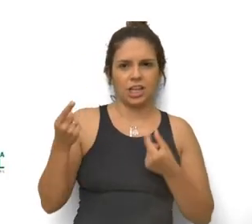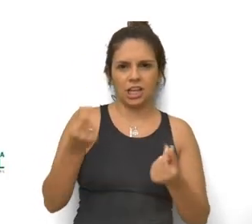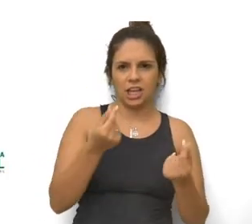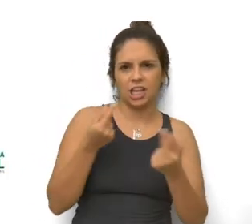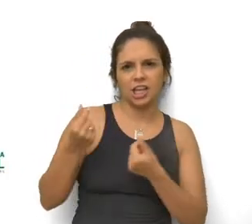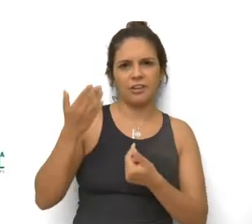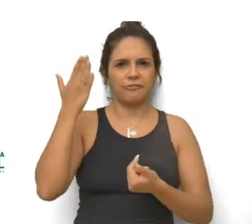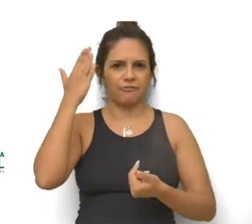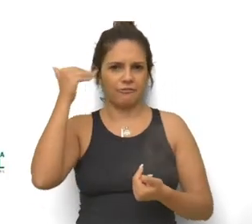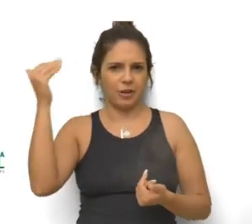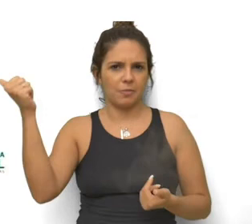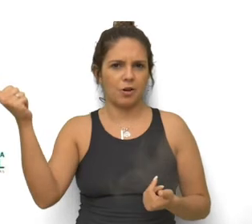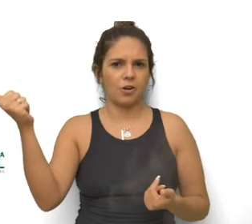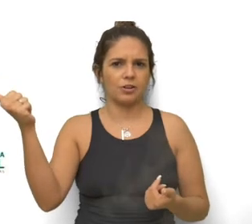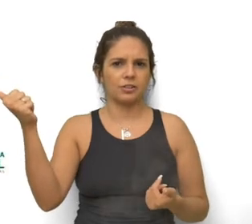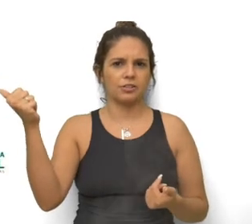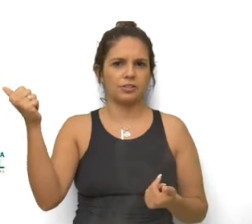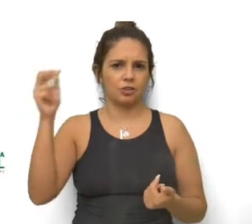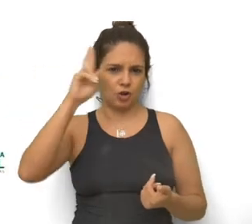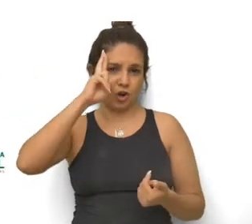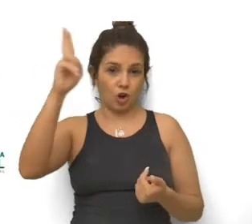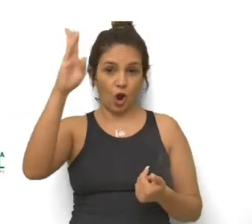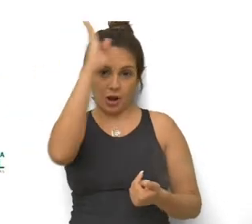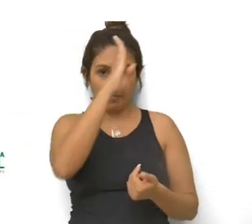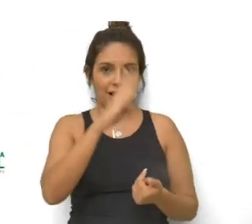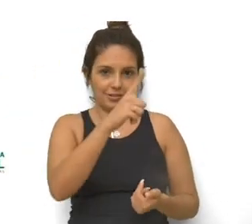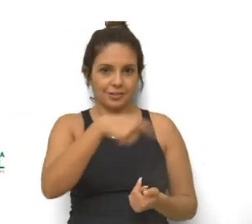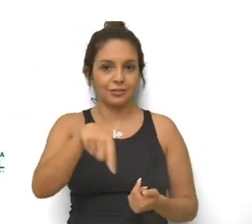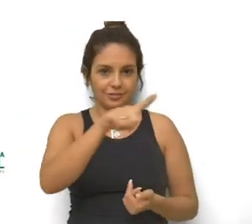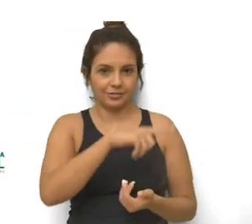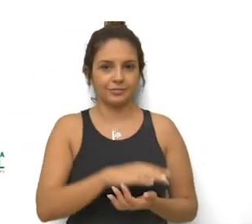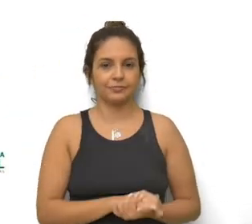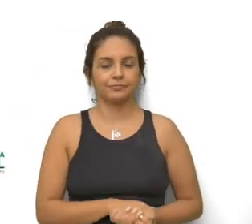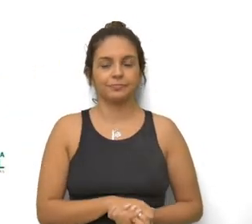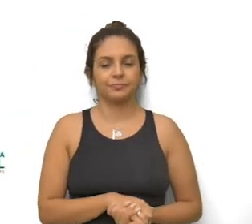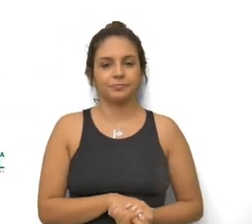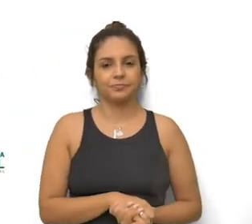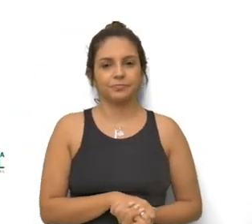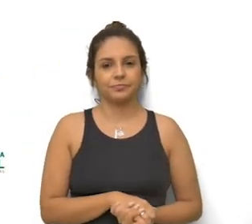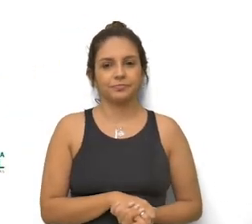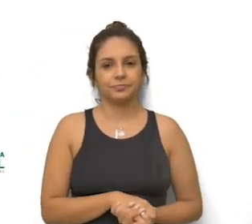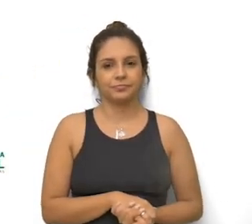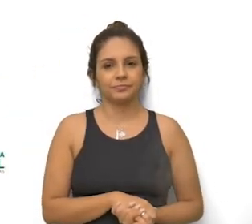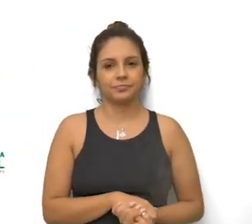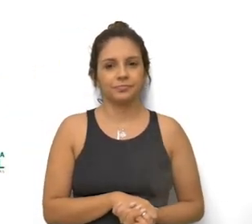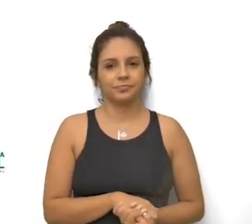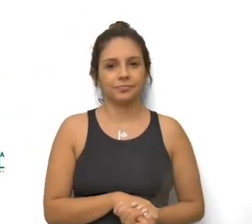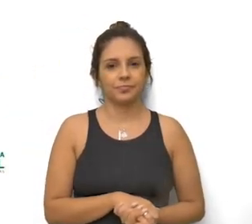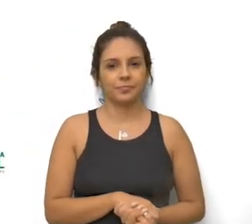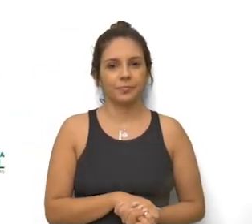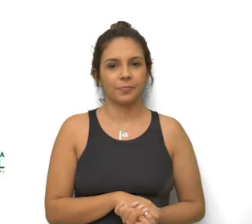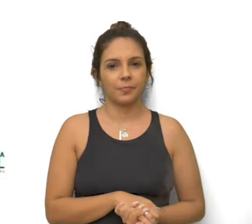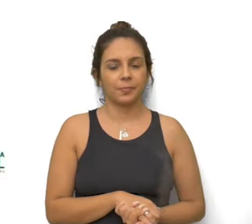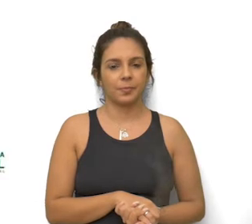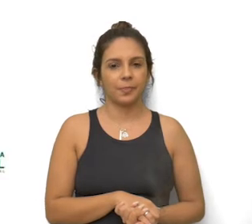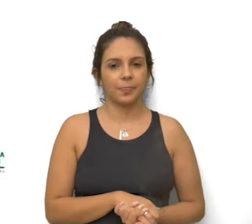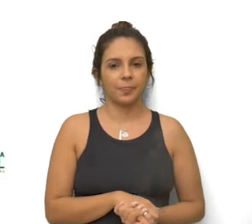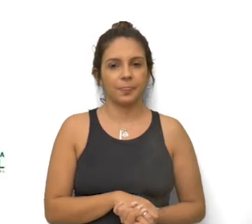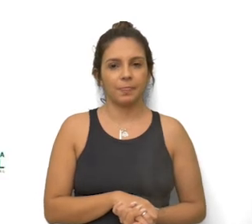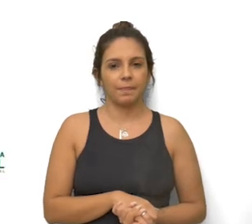poderosas, não eram? Era uma corte, eles eram os donos do Brasil, né? O Rio ainda era capital